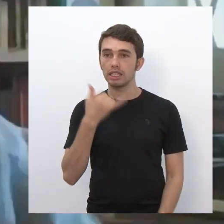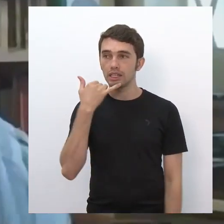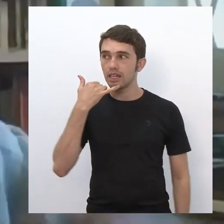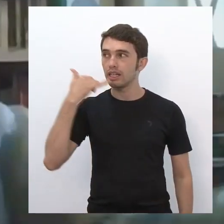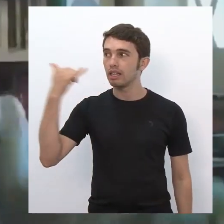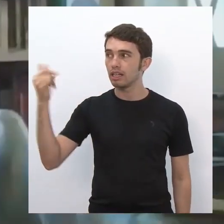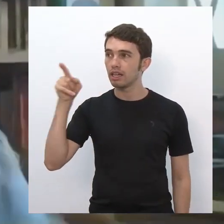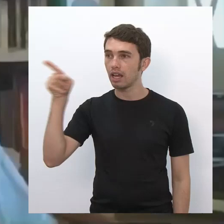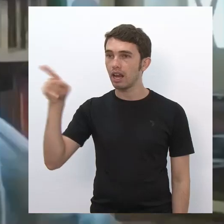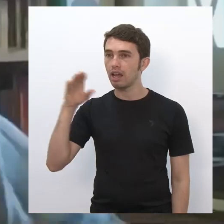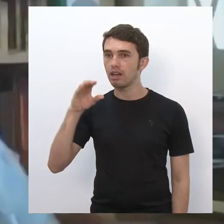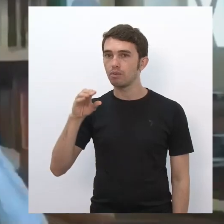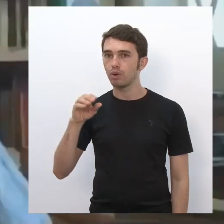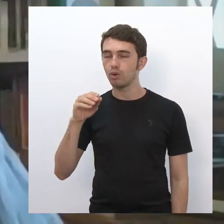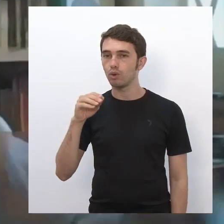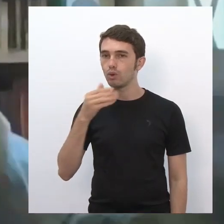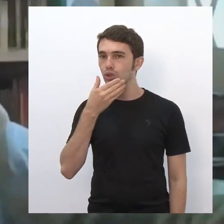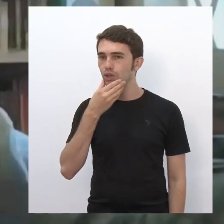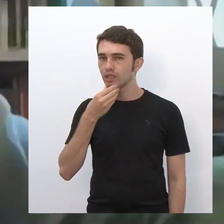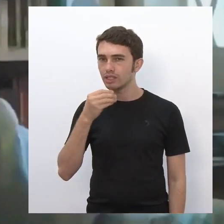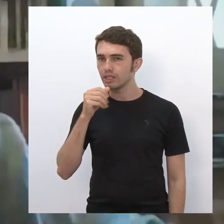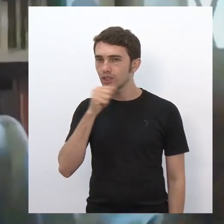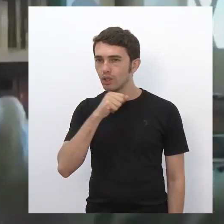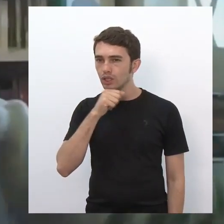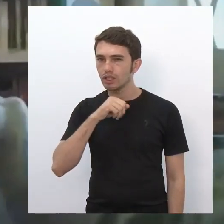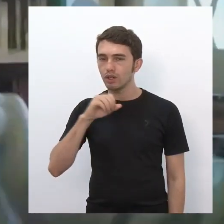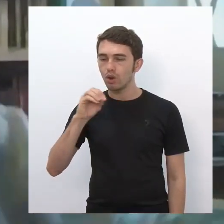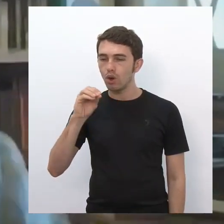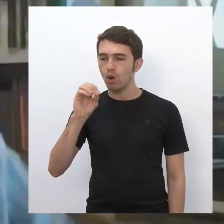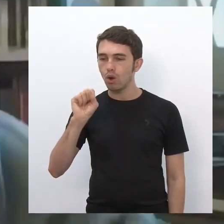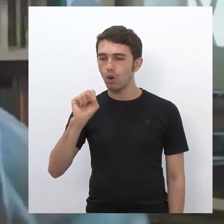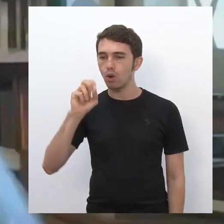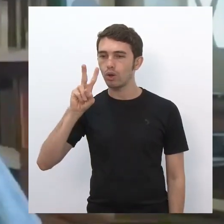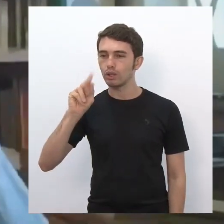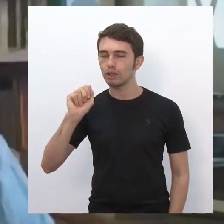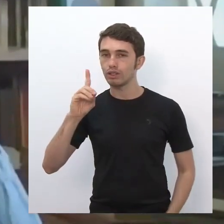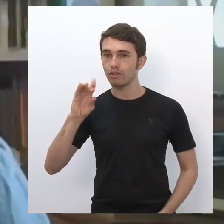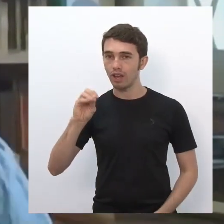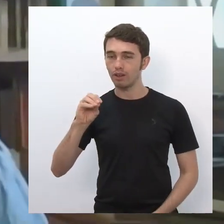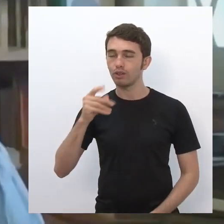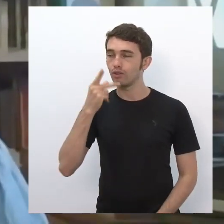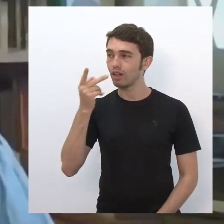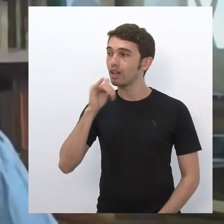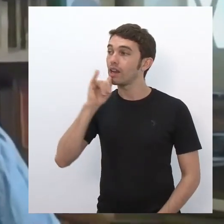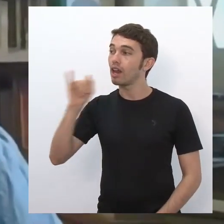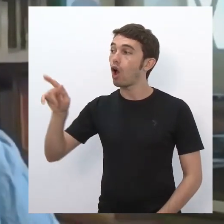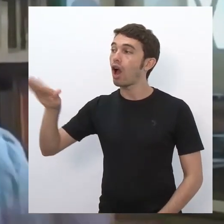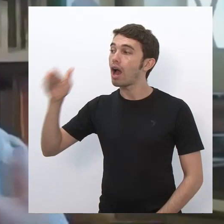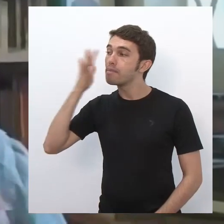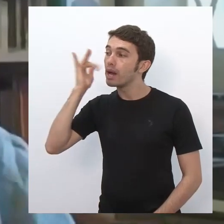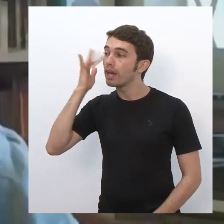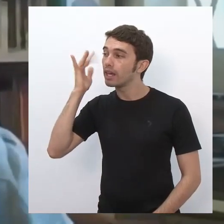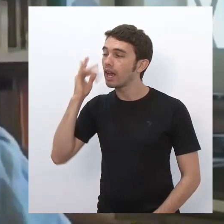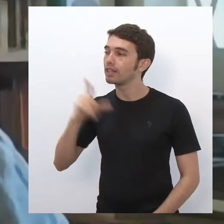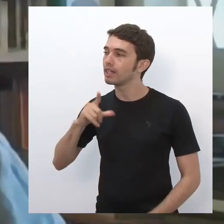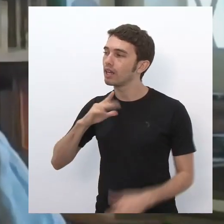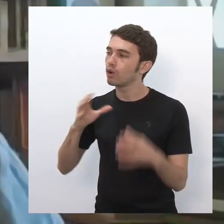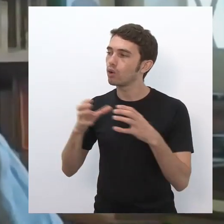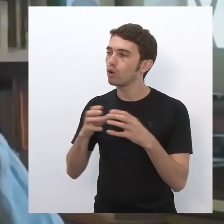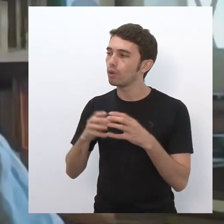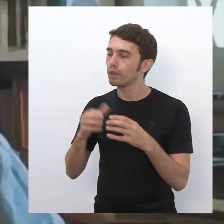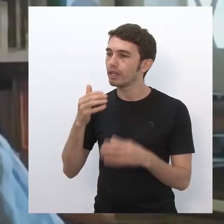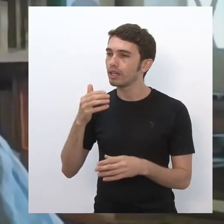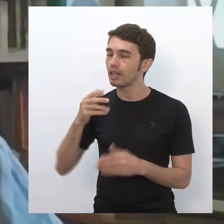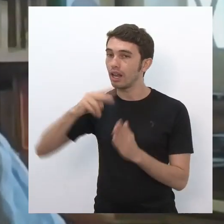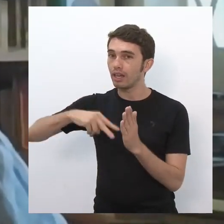seu Oswaldo, né, fala, seu Oswaldo, amanhã vai ter o clube de leitura e tal, né? É a biblioteca que está